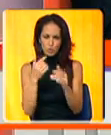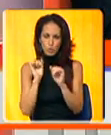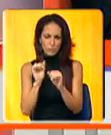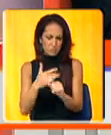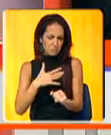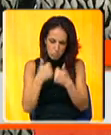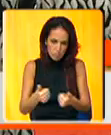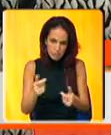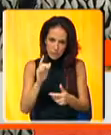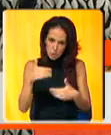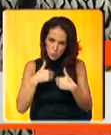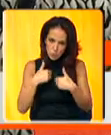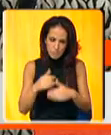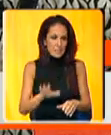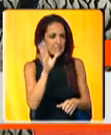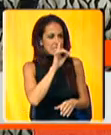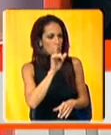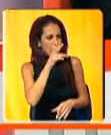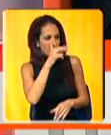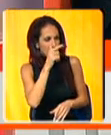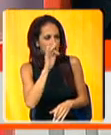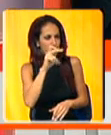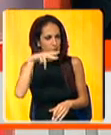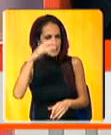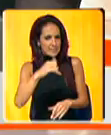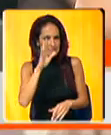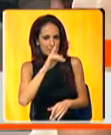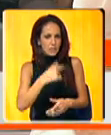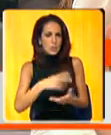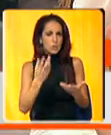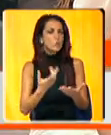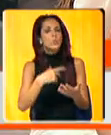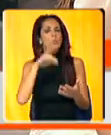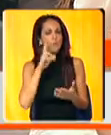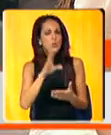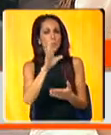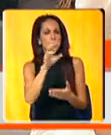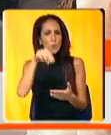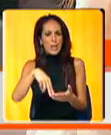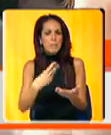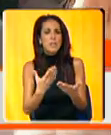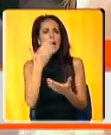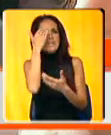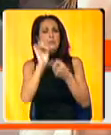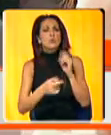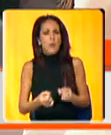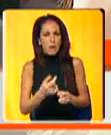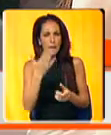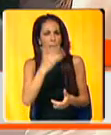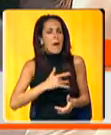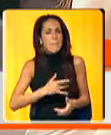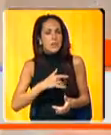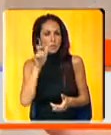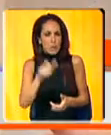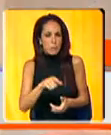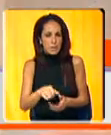não queremos saber, não é? Se não fosse namorado da Fanny, olhava para o que ela faz com o João lá dentro e achava ou não que ela estava apaixonada